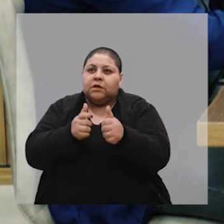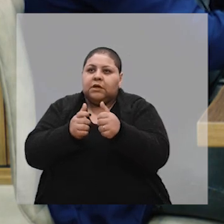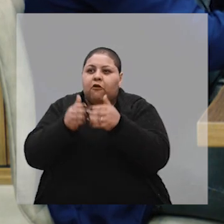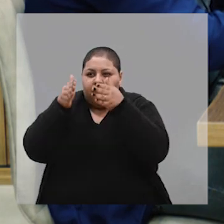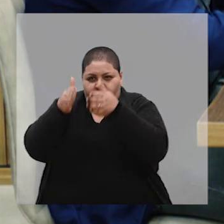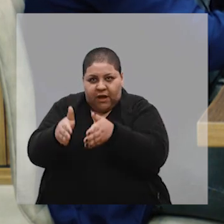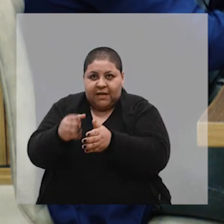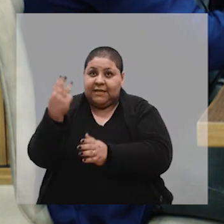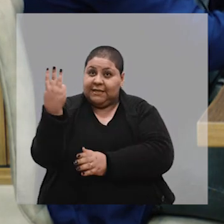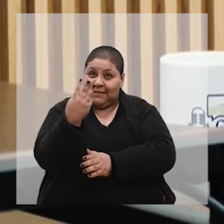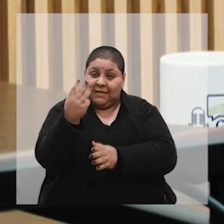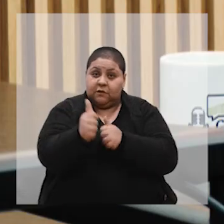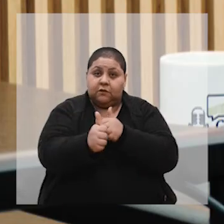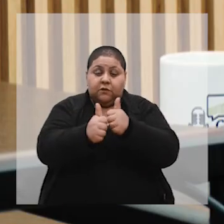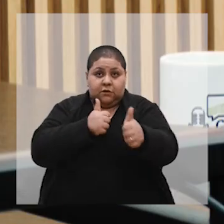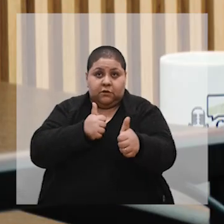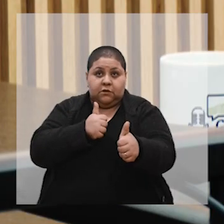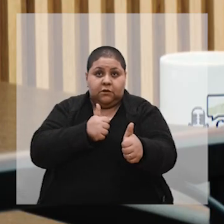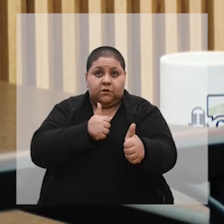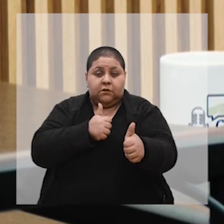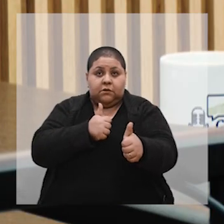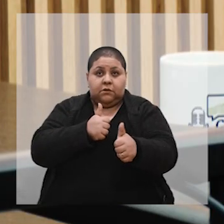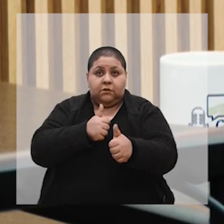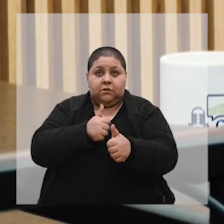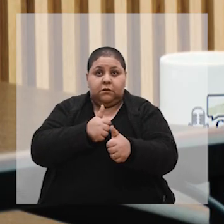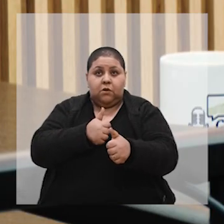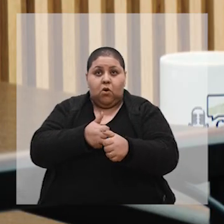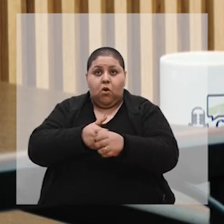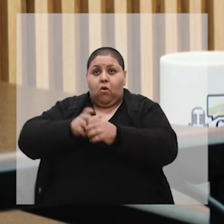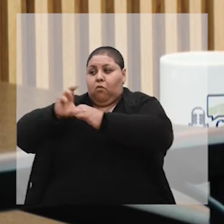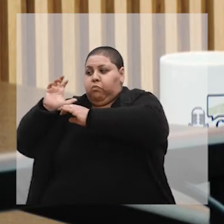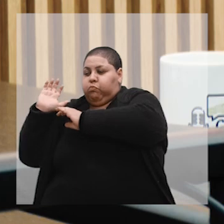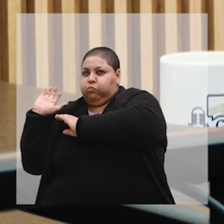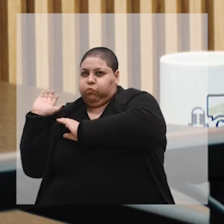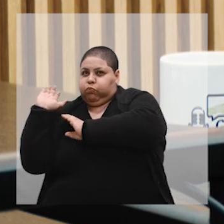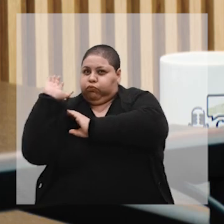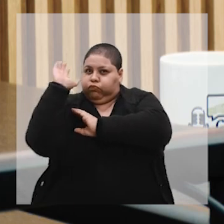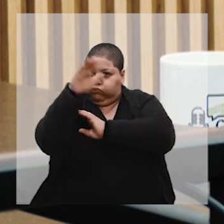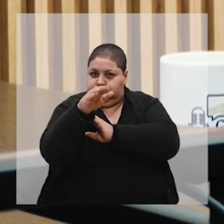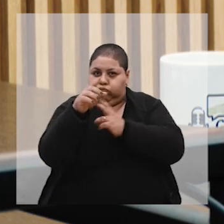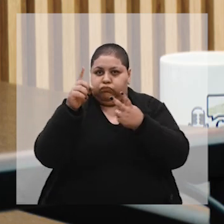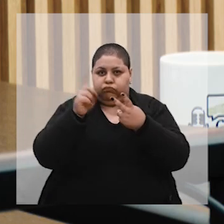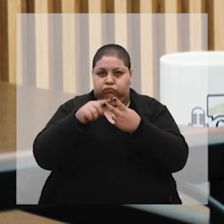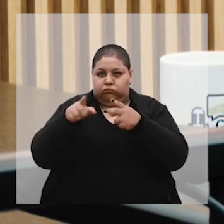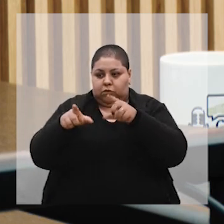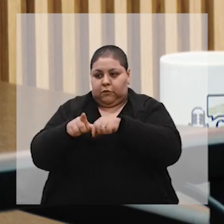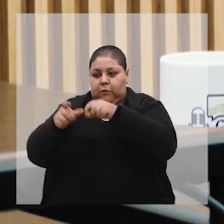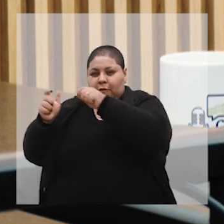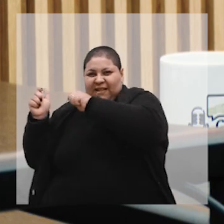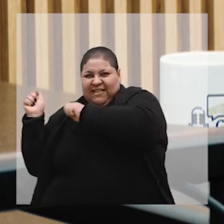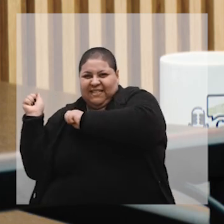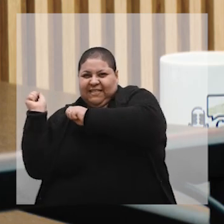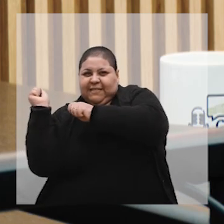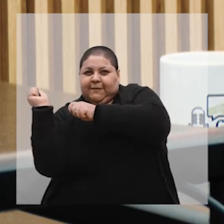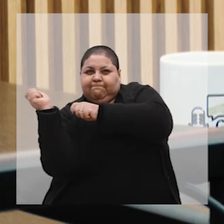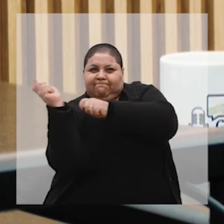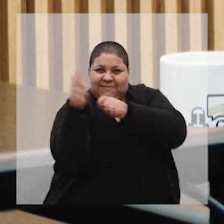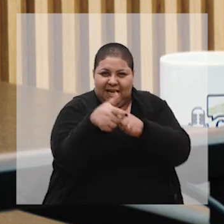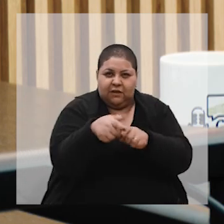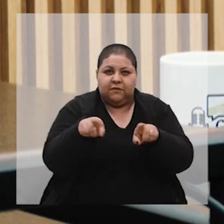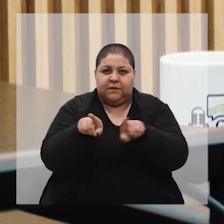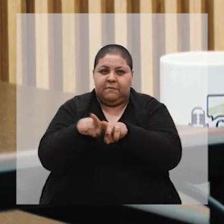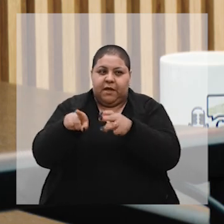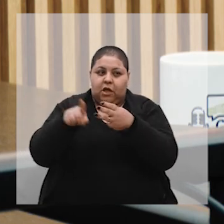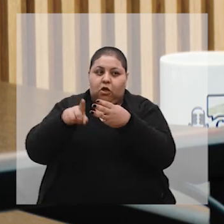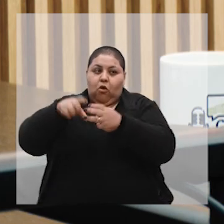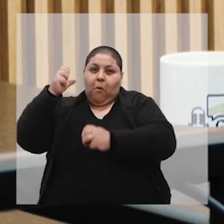modalidade específica do atletismo? 3 modalidades específicas. Tem o arremesso de peso, lançamento de disco, lançamento de dardo. São